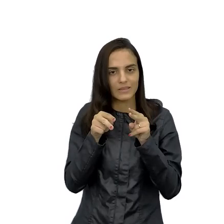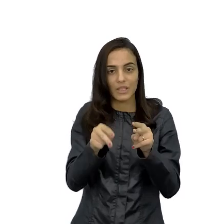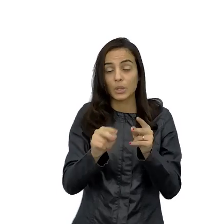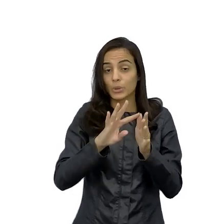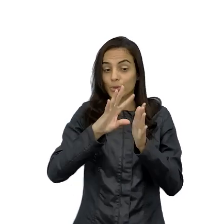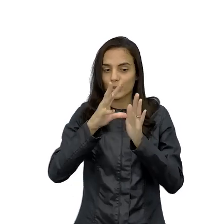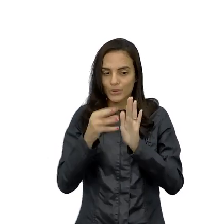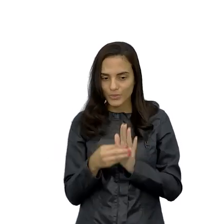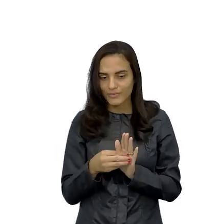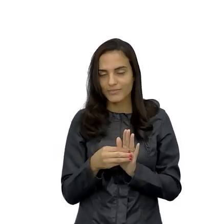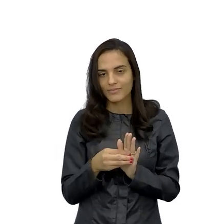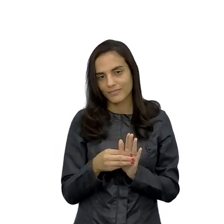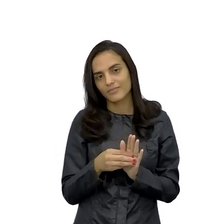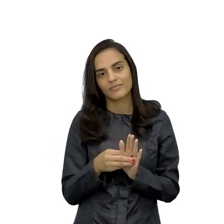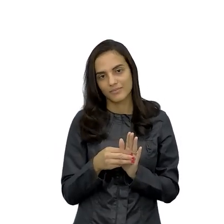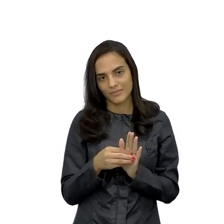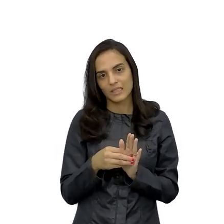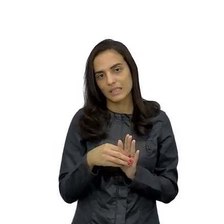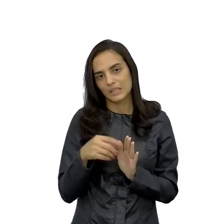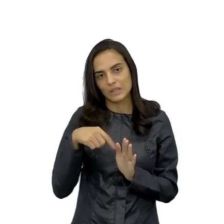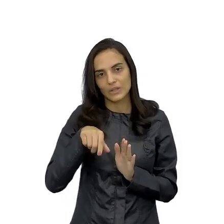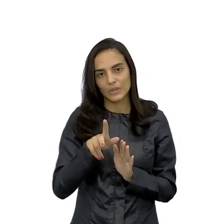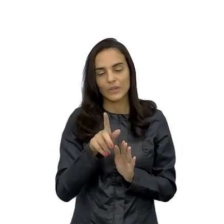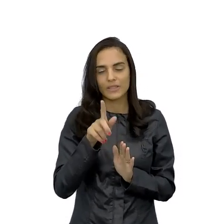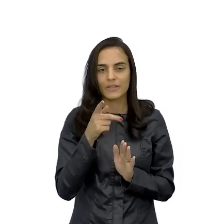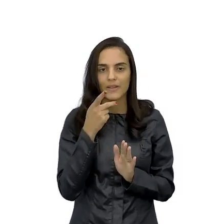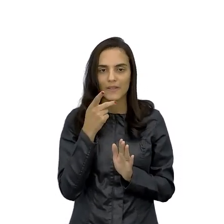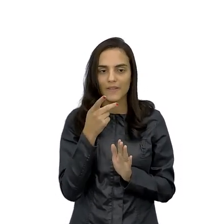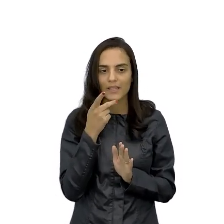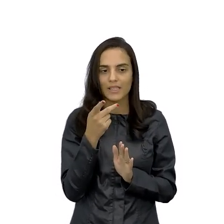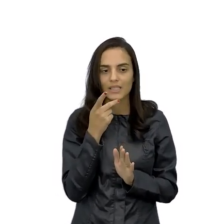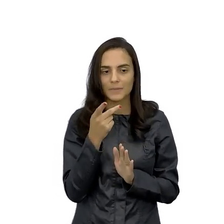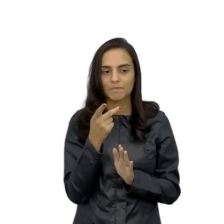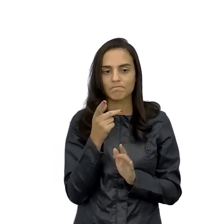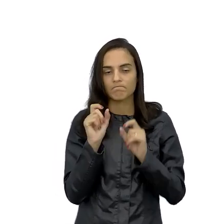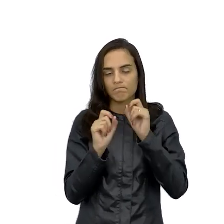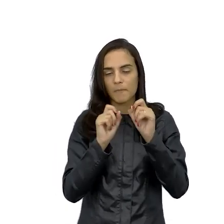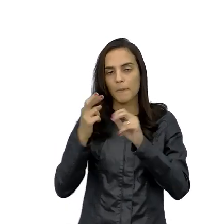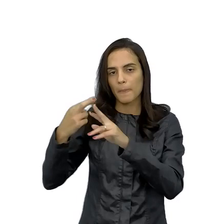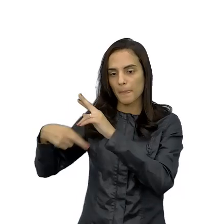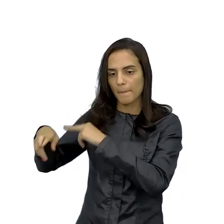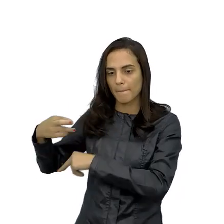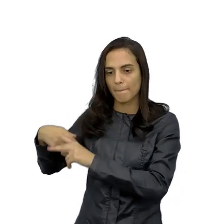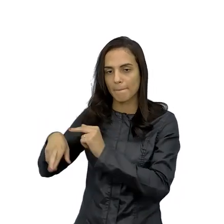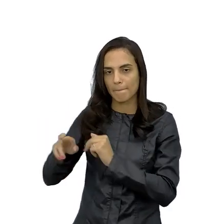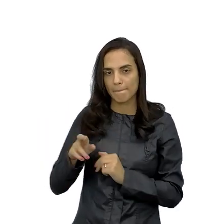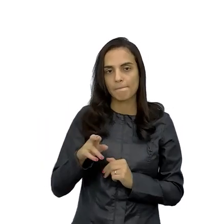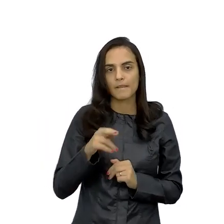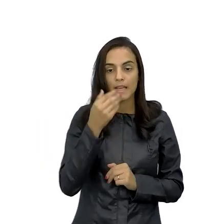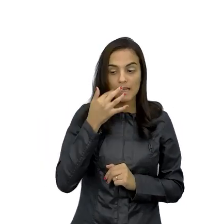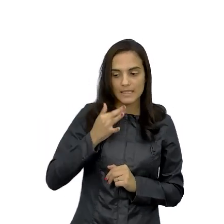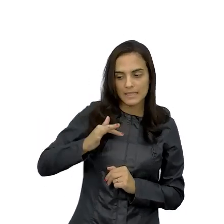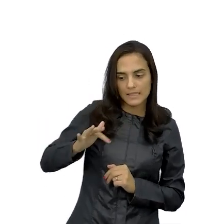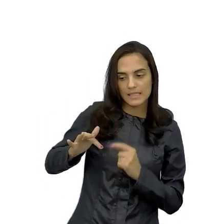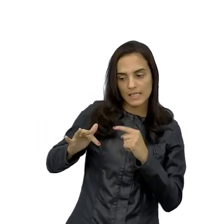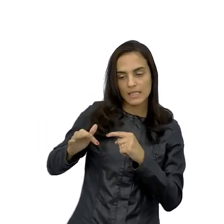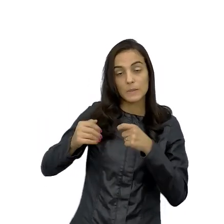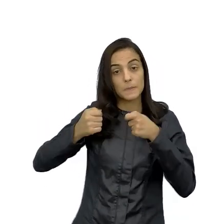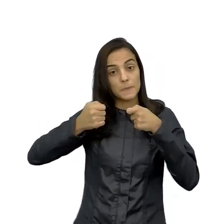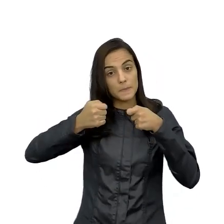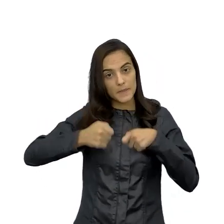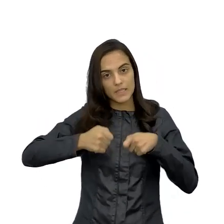todo isto que a gente vai mapear, no fundo, relacionado com aquilo que as crianças precisam